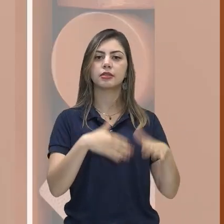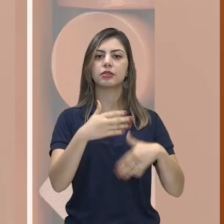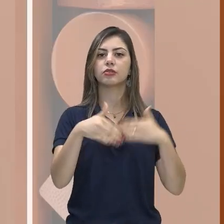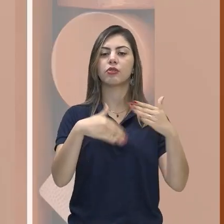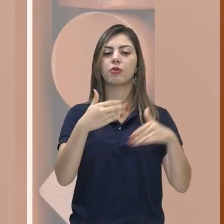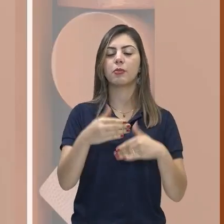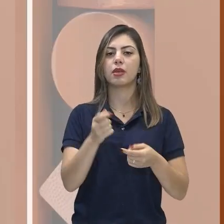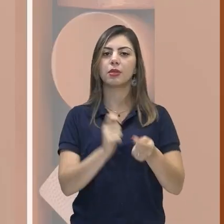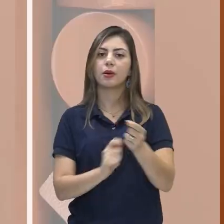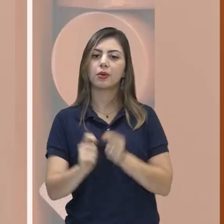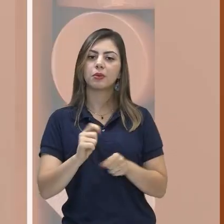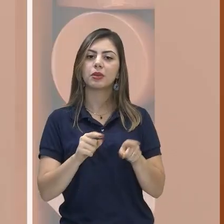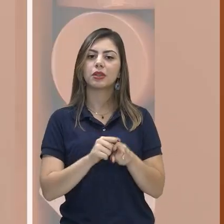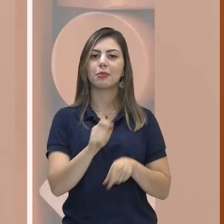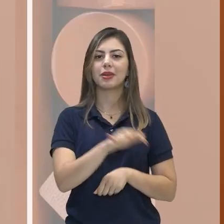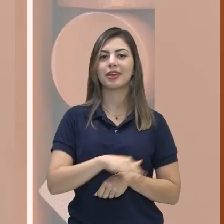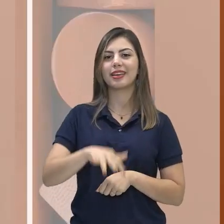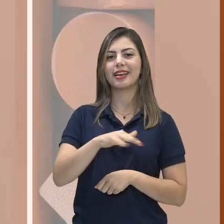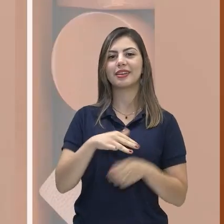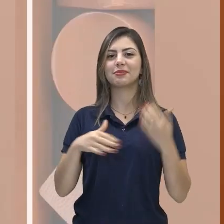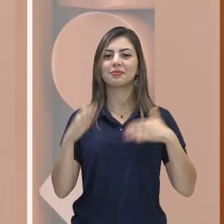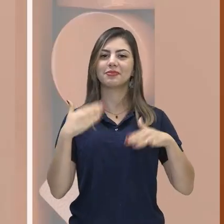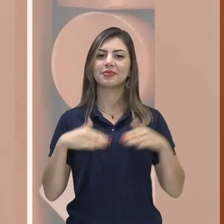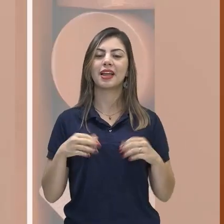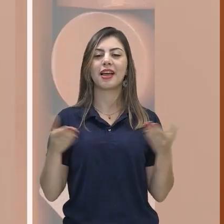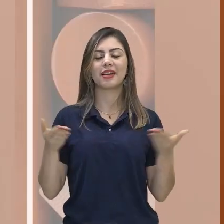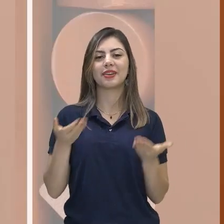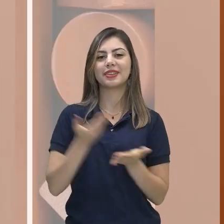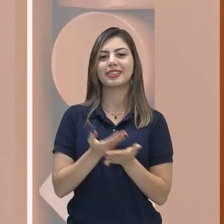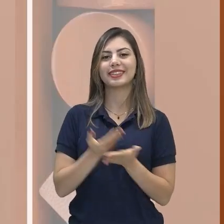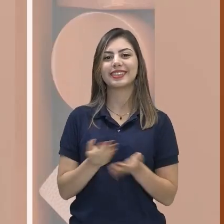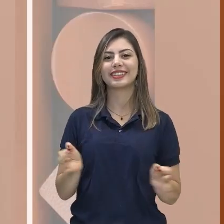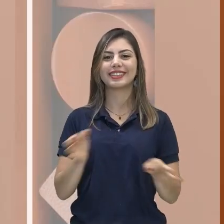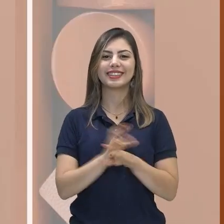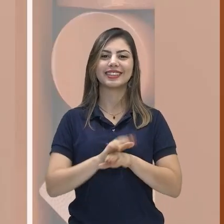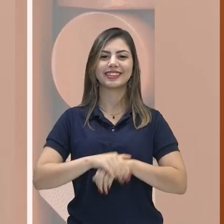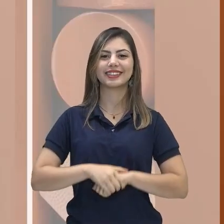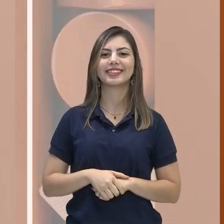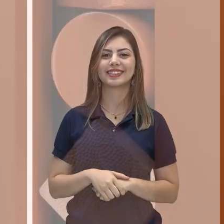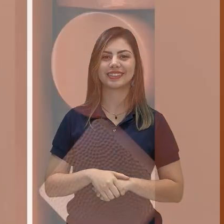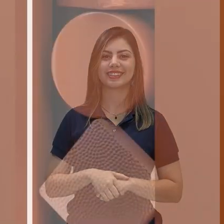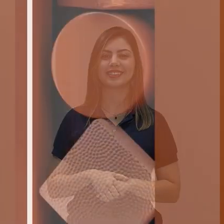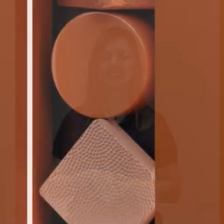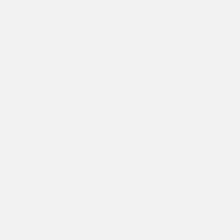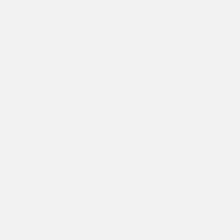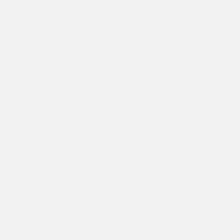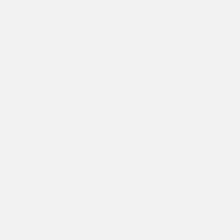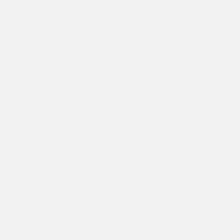econômico ou ainda um espaço de lazer. Finalizamos aqui mais uma aula de geografia.